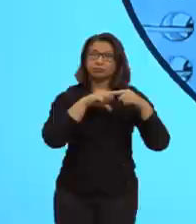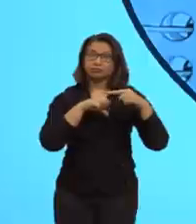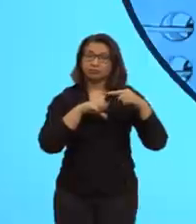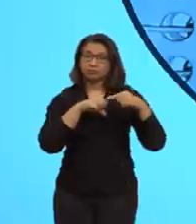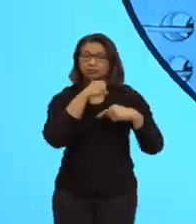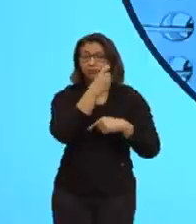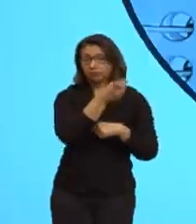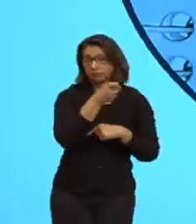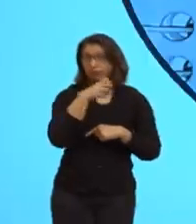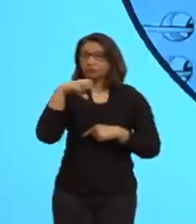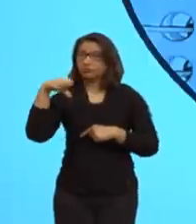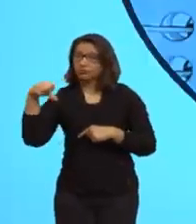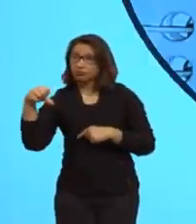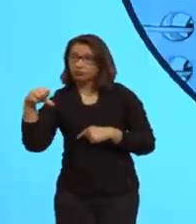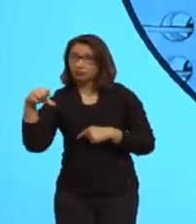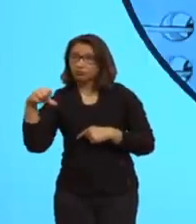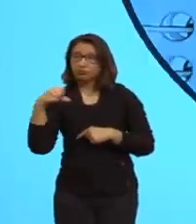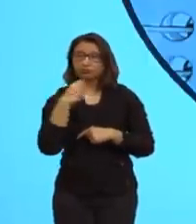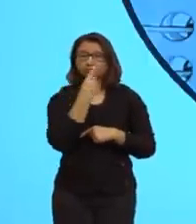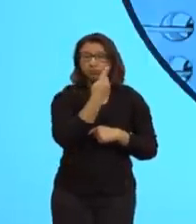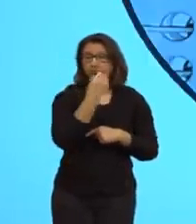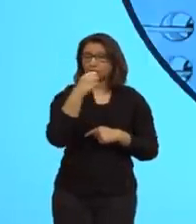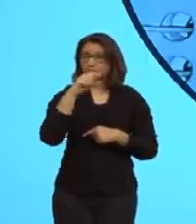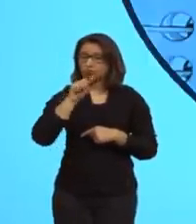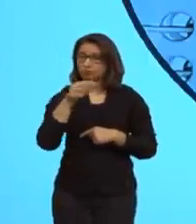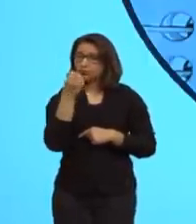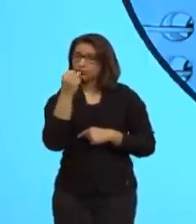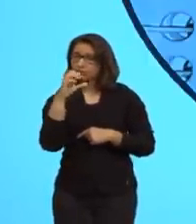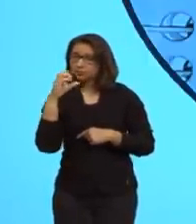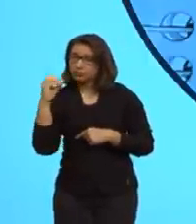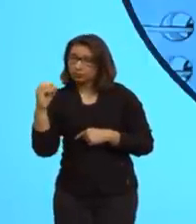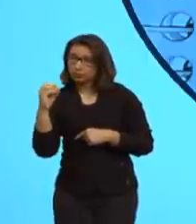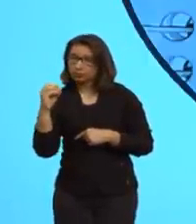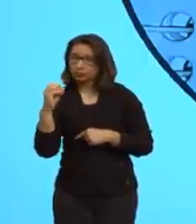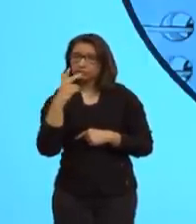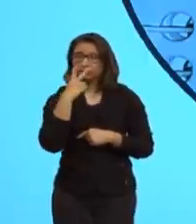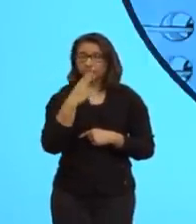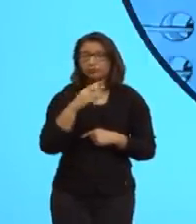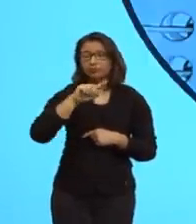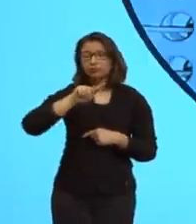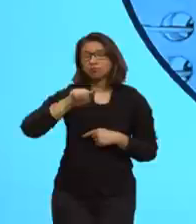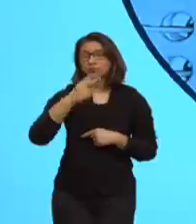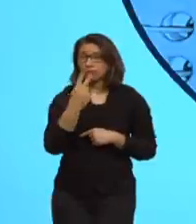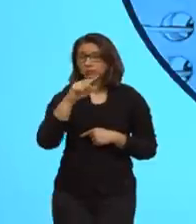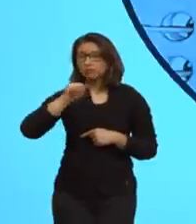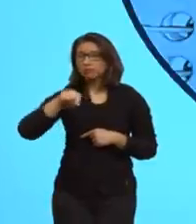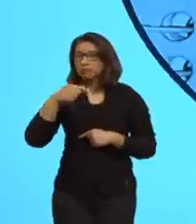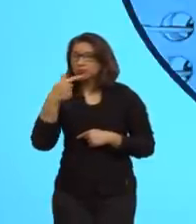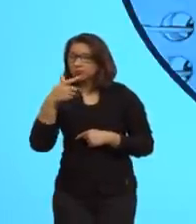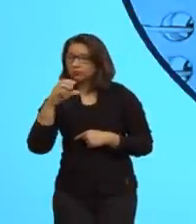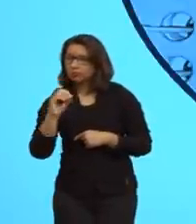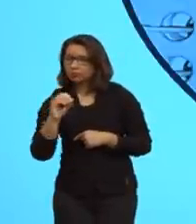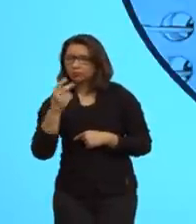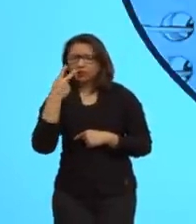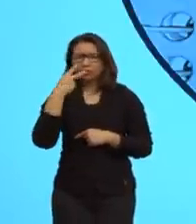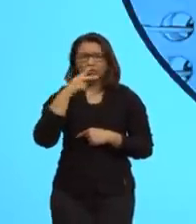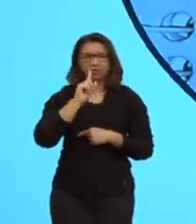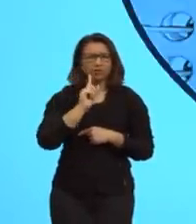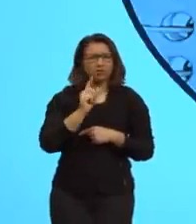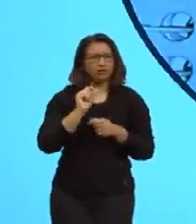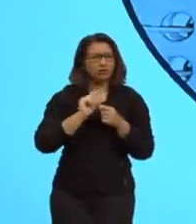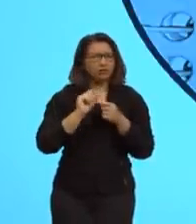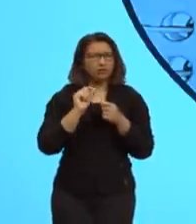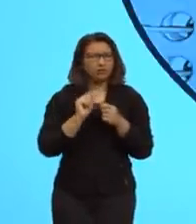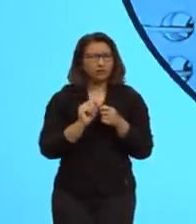assim como 1,80 está para 2,70. Vejam que eu não fiz uma